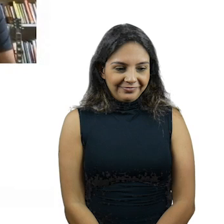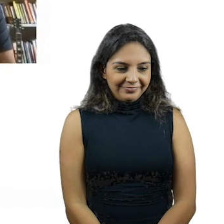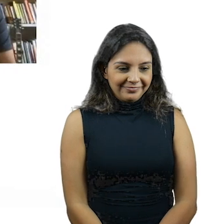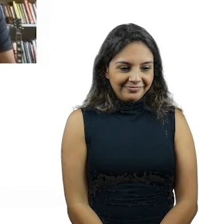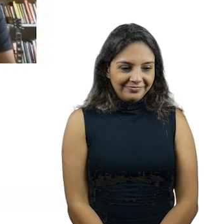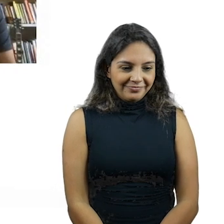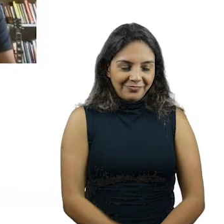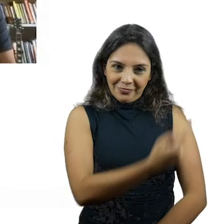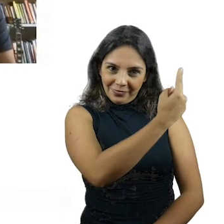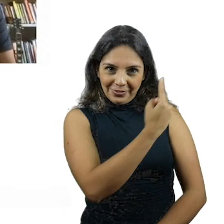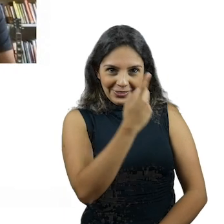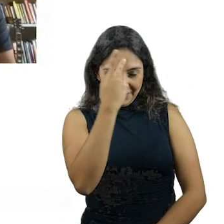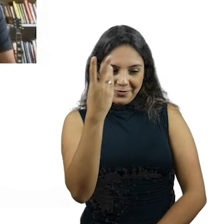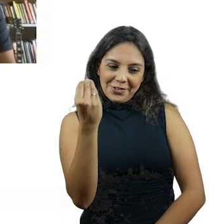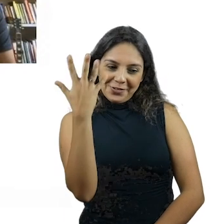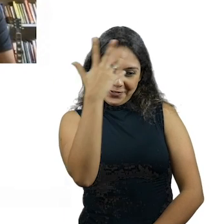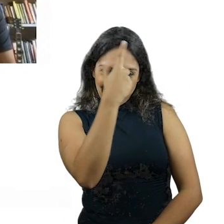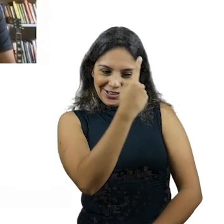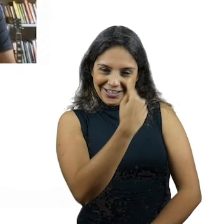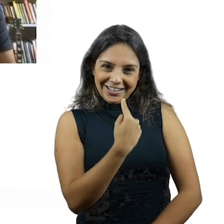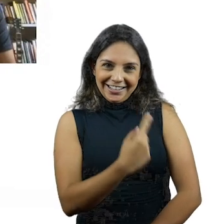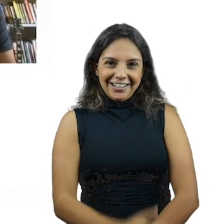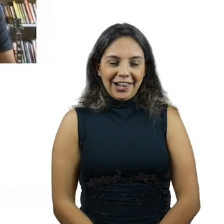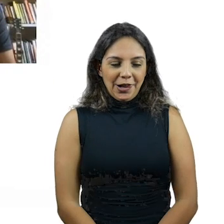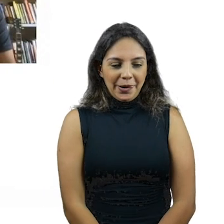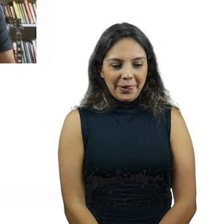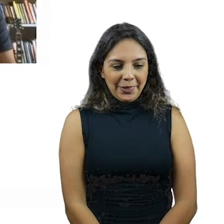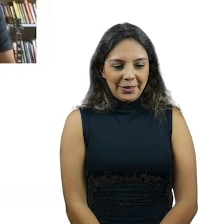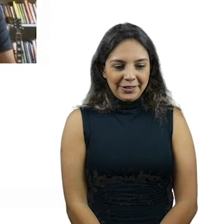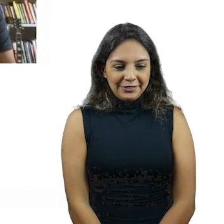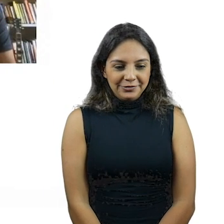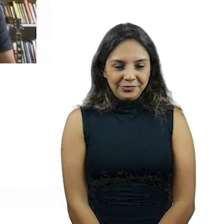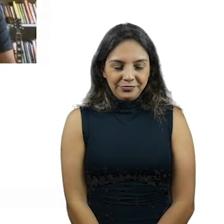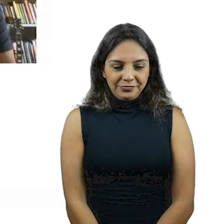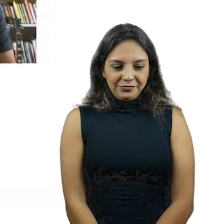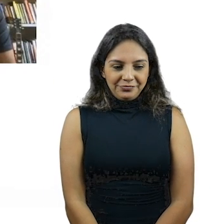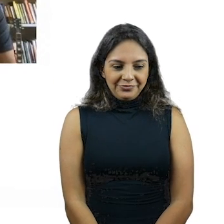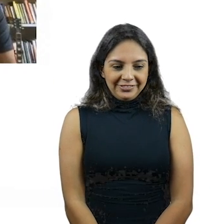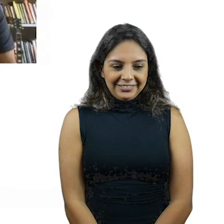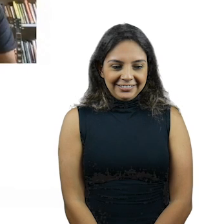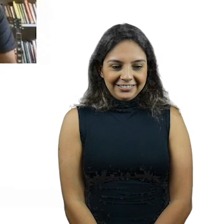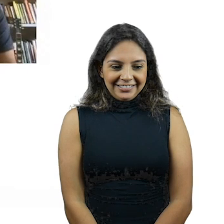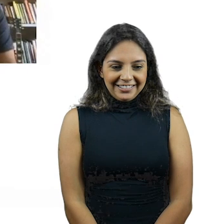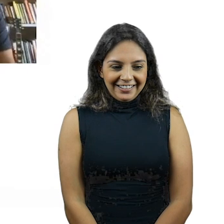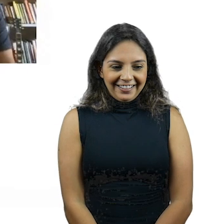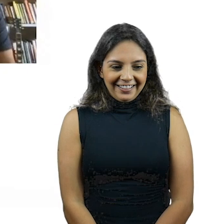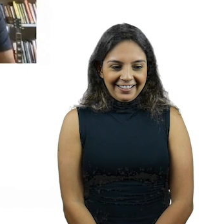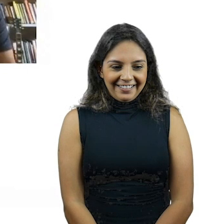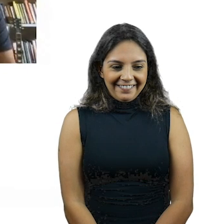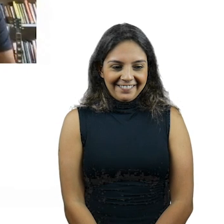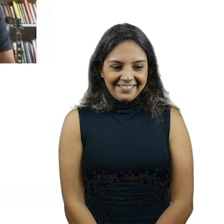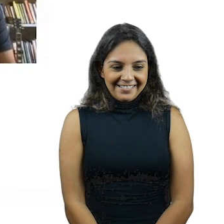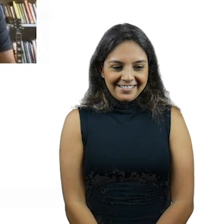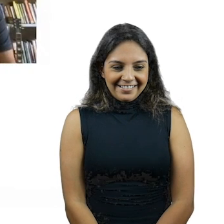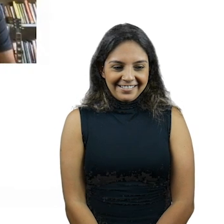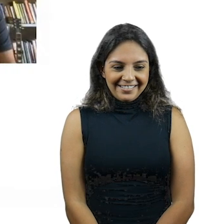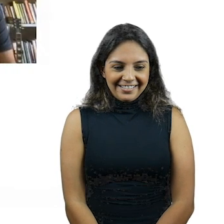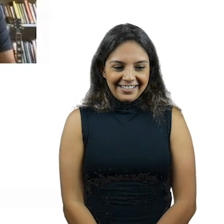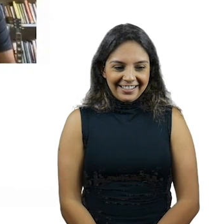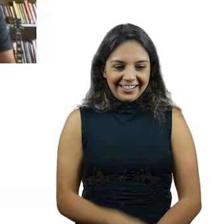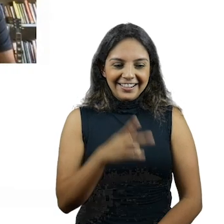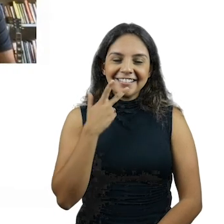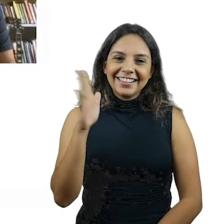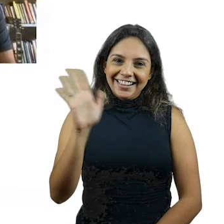A atriz Malu Mader se junta a Tony Bellotto. Peraí, não, só vim dar um beijo